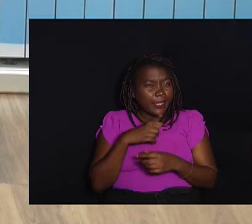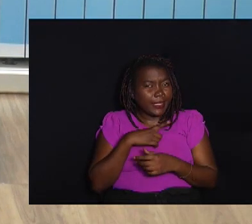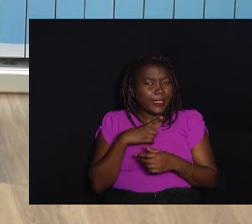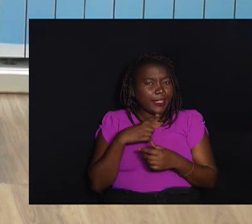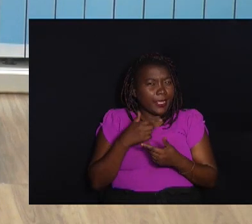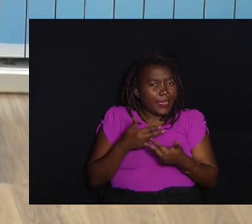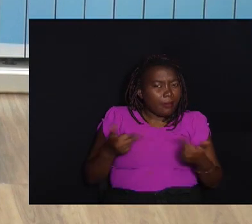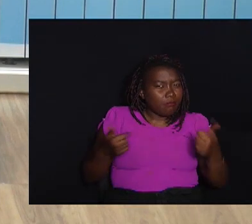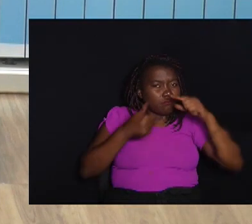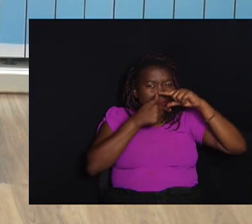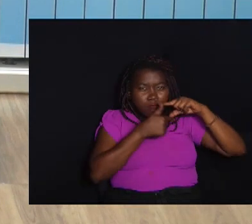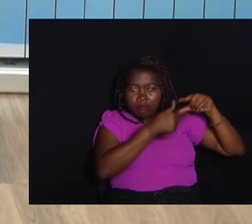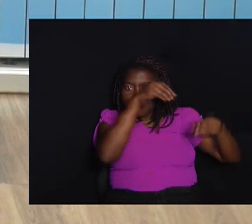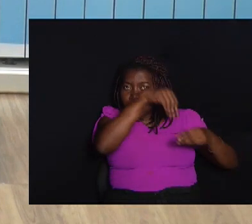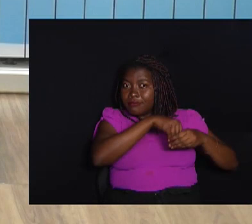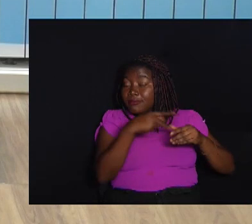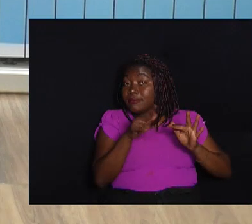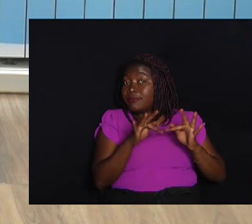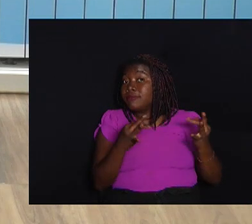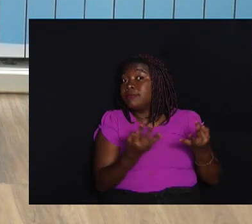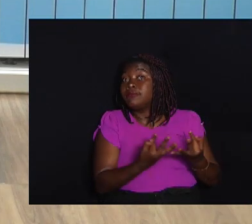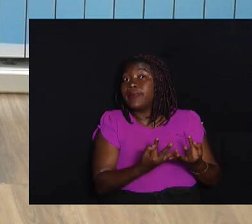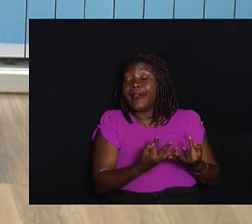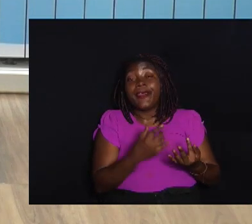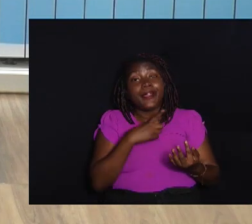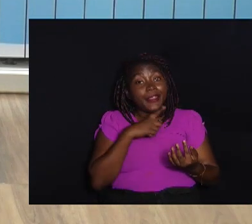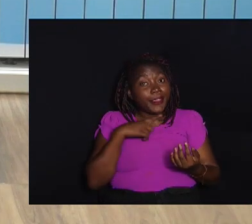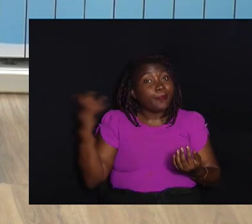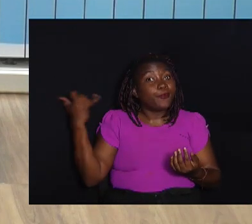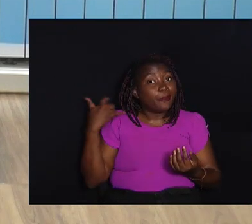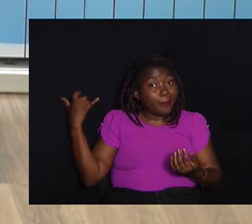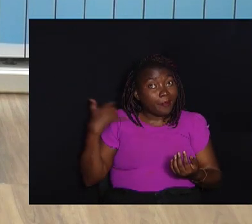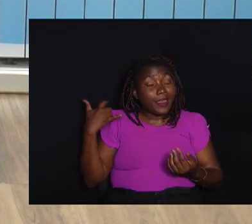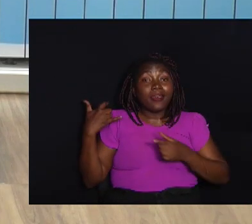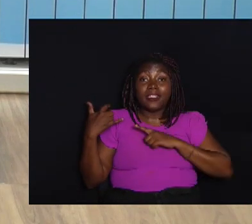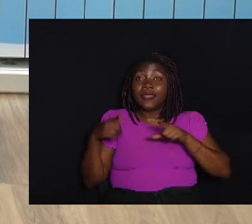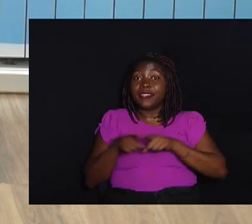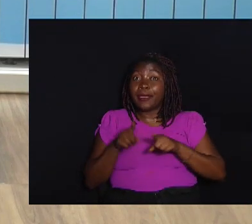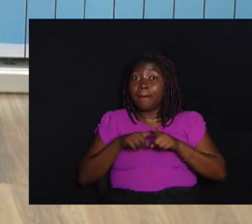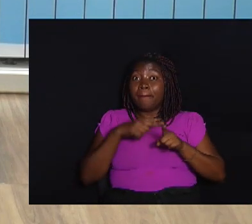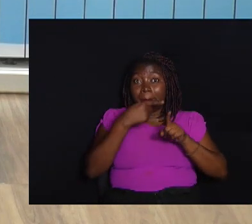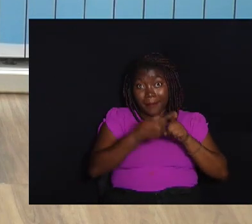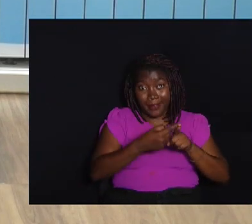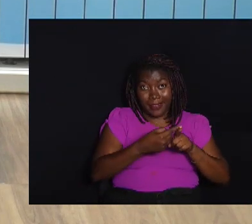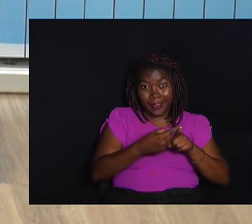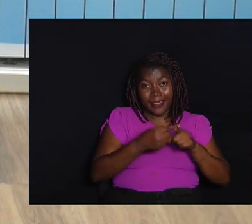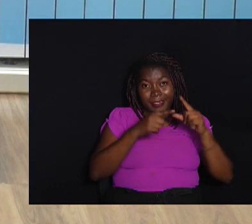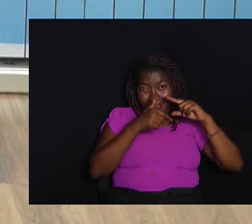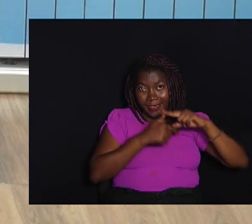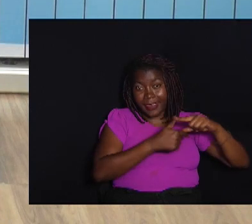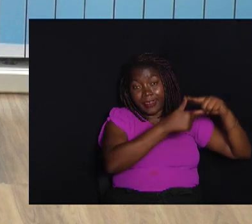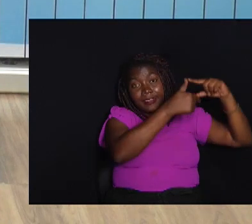alienação parental? Doutora, nós temos a informação de que tem também, além da alienação propriamente dita,